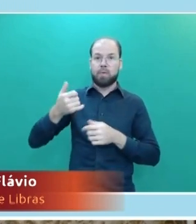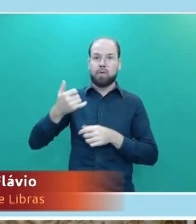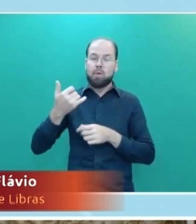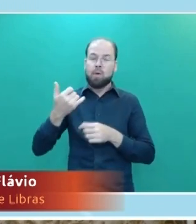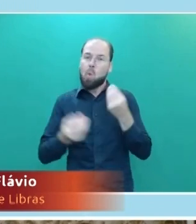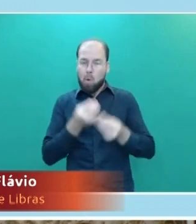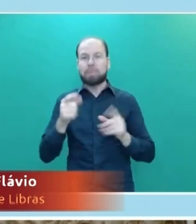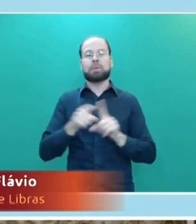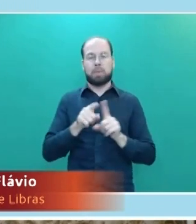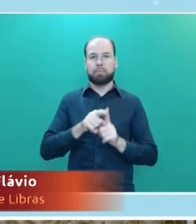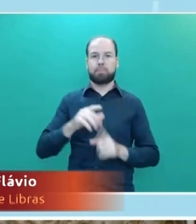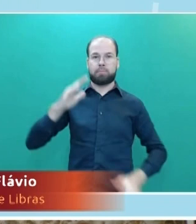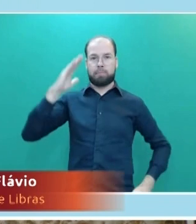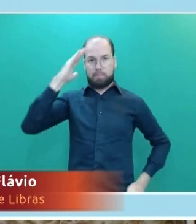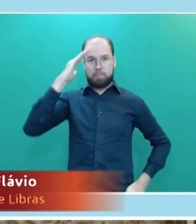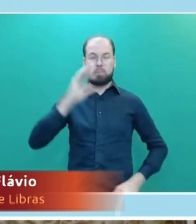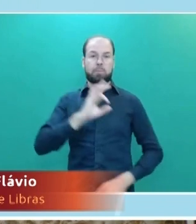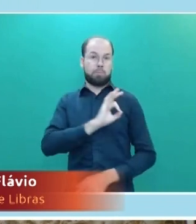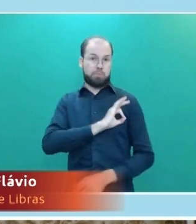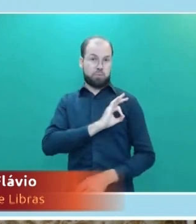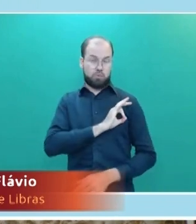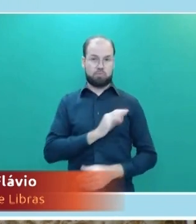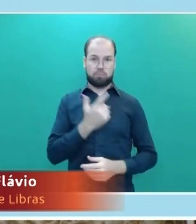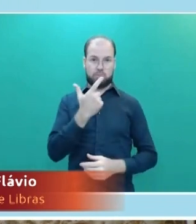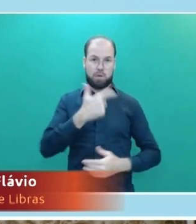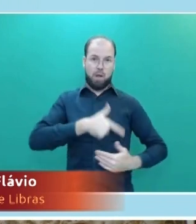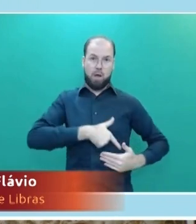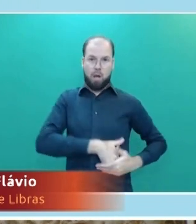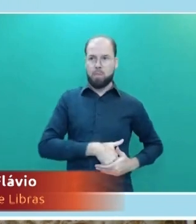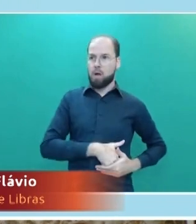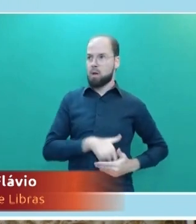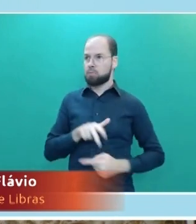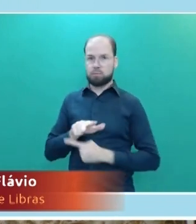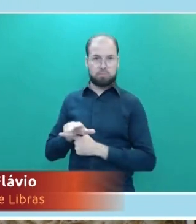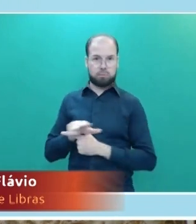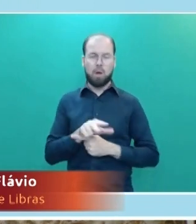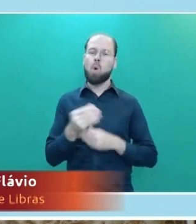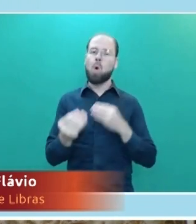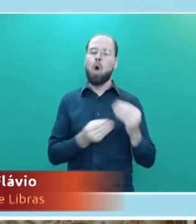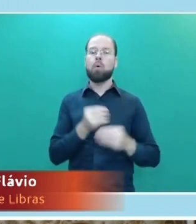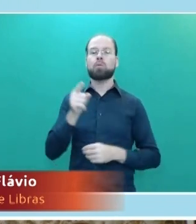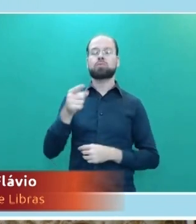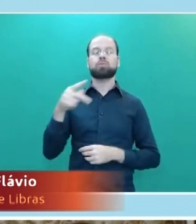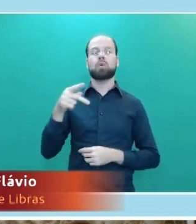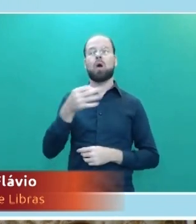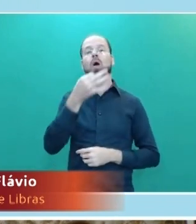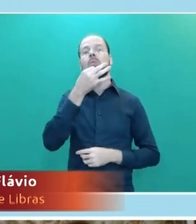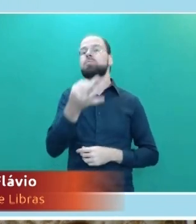você percebe isso, né, vindo do campo da educação, estudando educação?